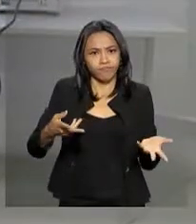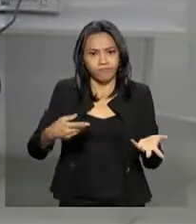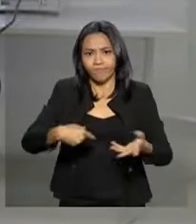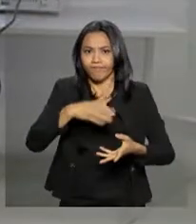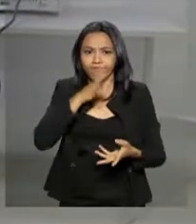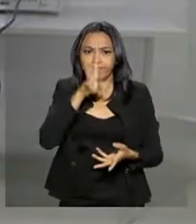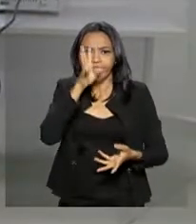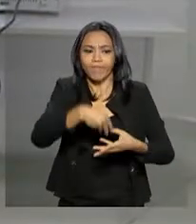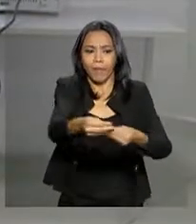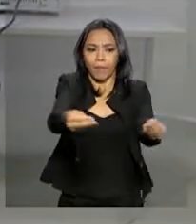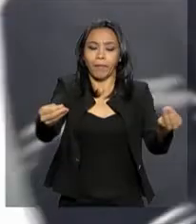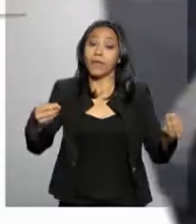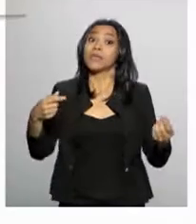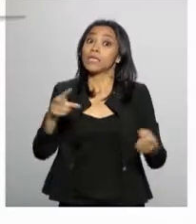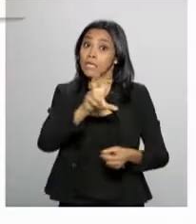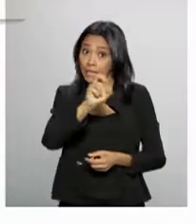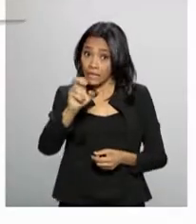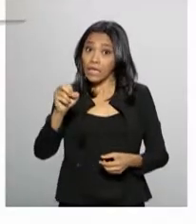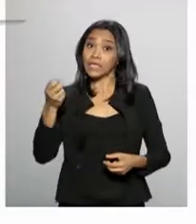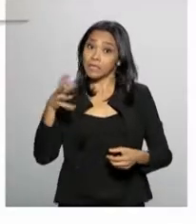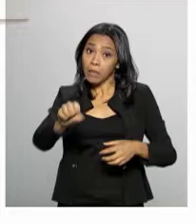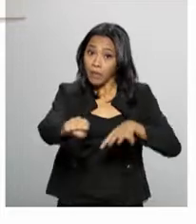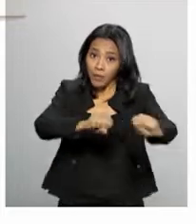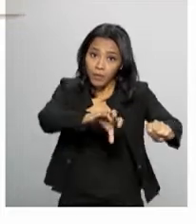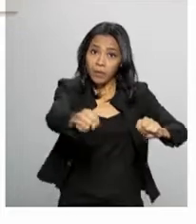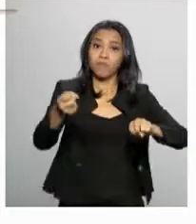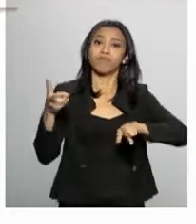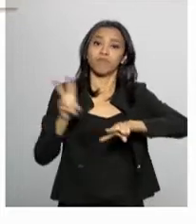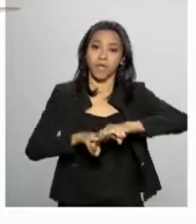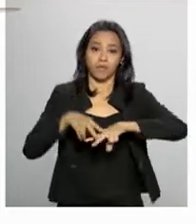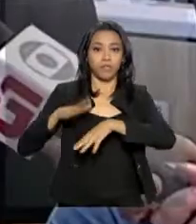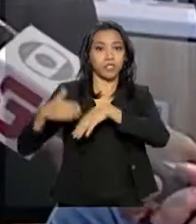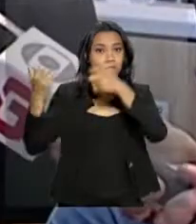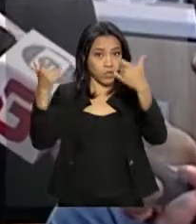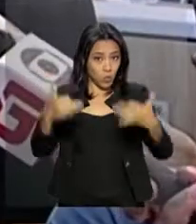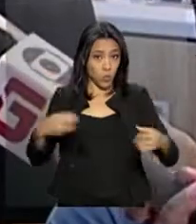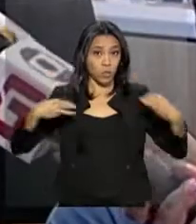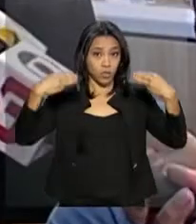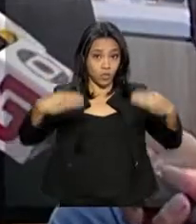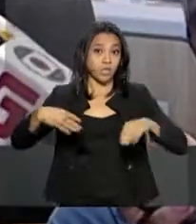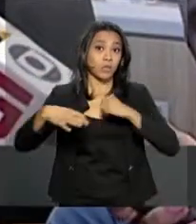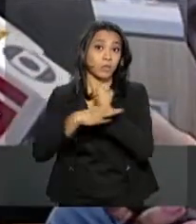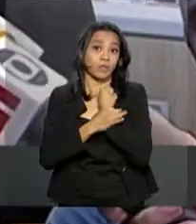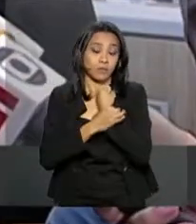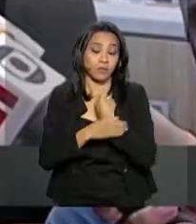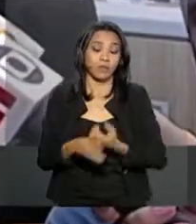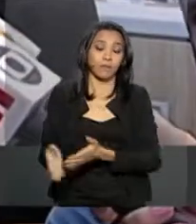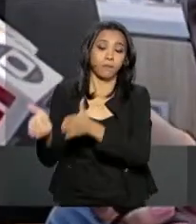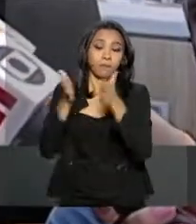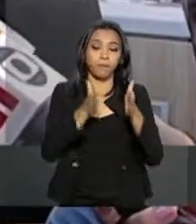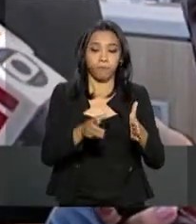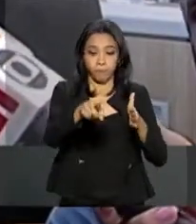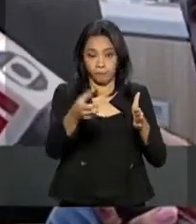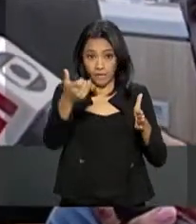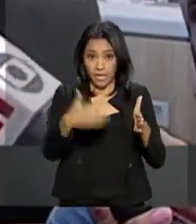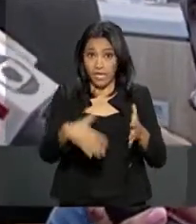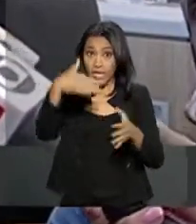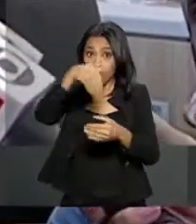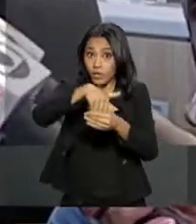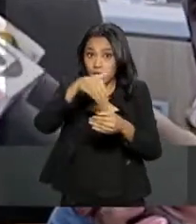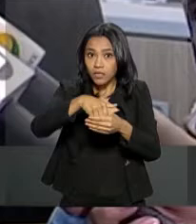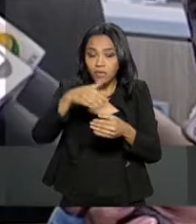cerca de 500 prisões segundo o ministério da segurança pública essas eleições que se encontra entre as maiores do mundo